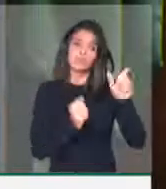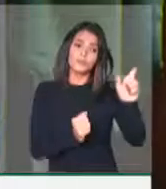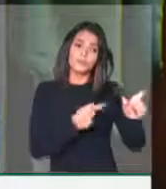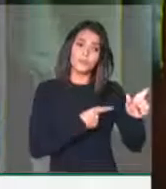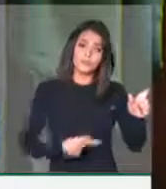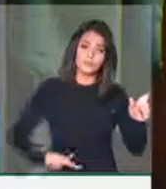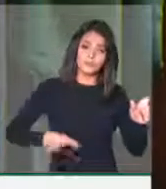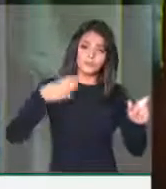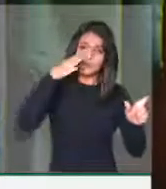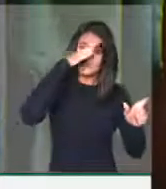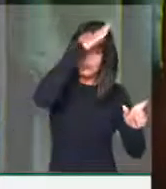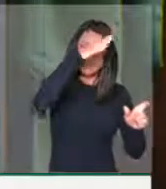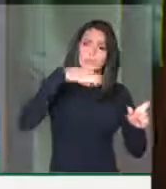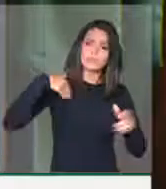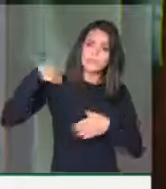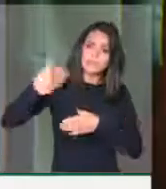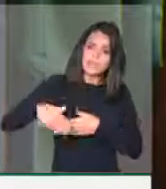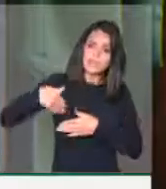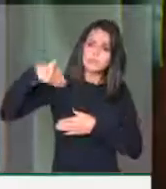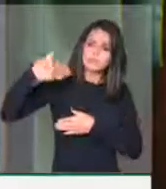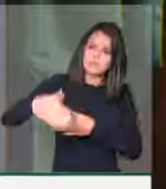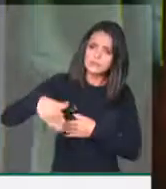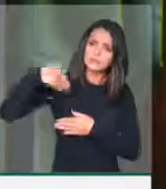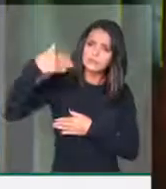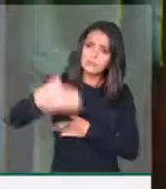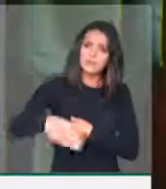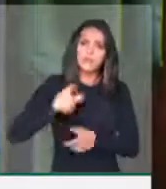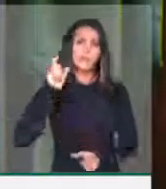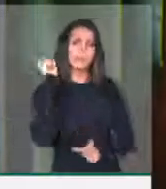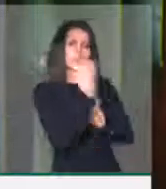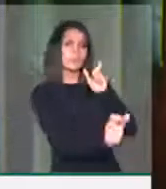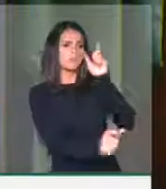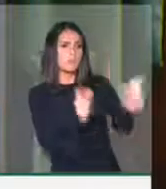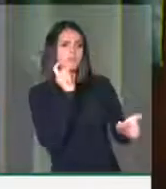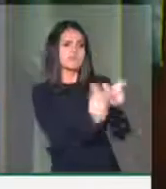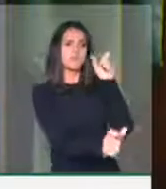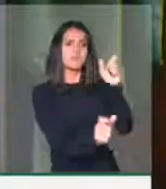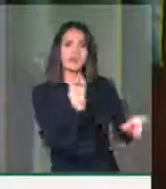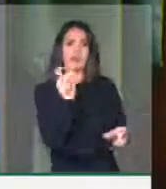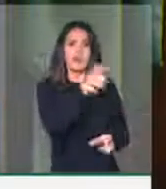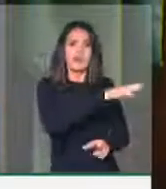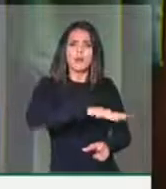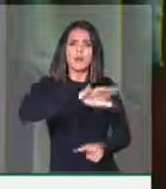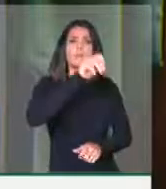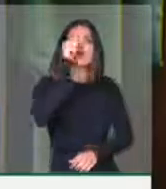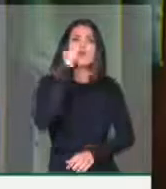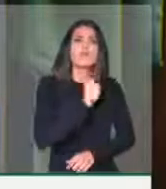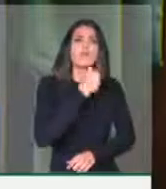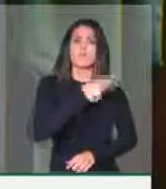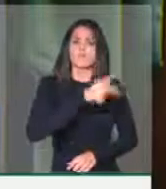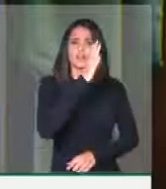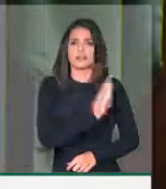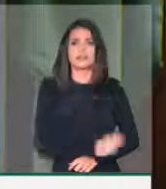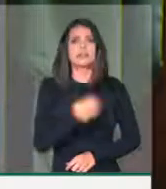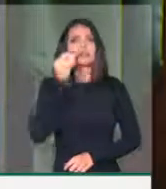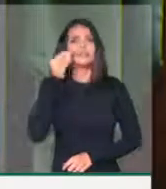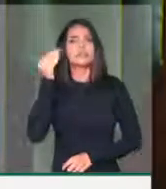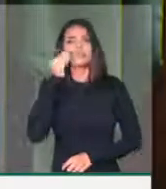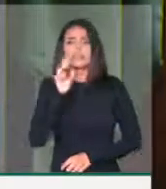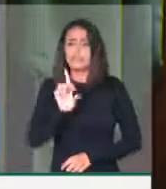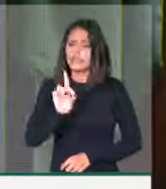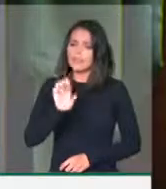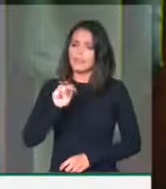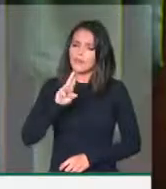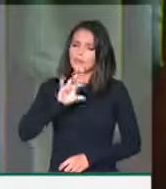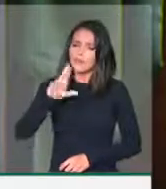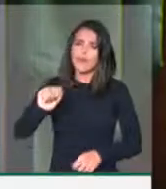que sistematicamente ataca as mulheres brasileiras, que tenta a todo momento romper as liberdades